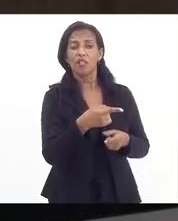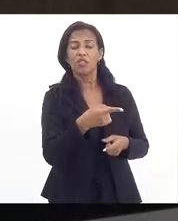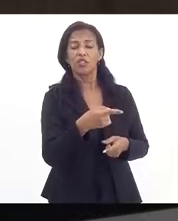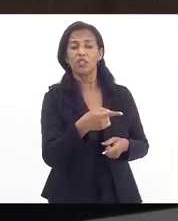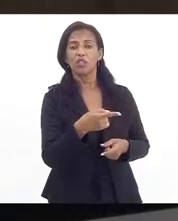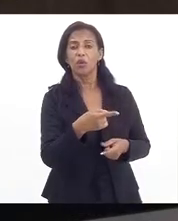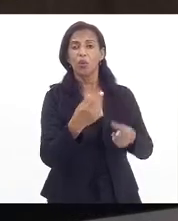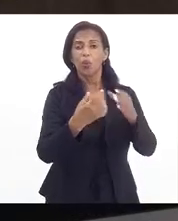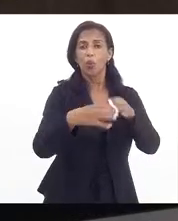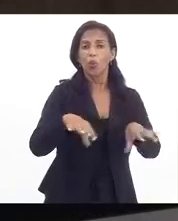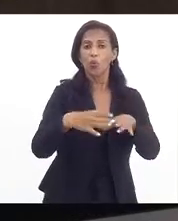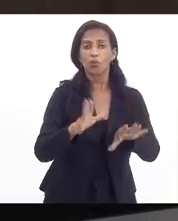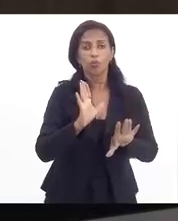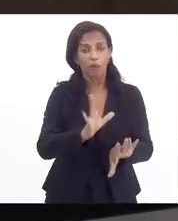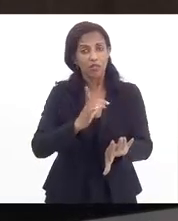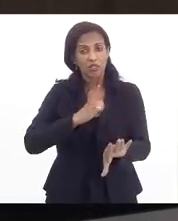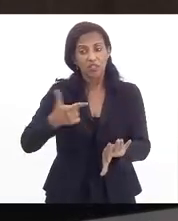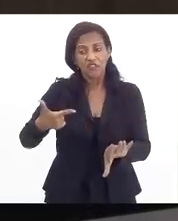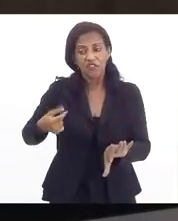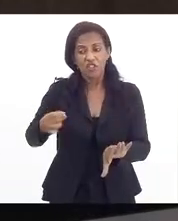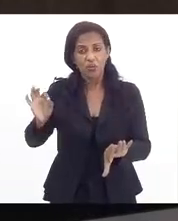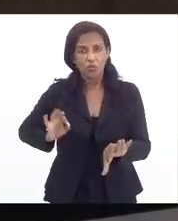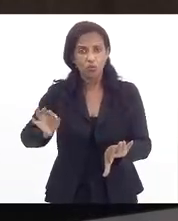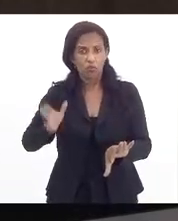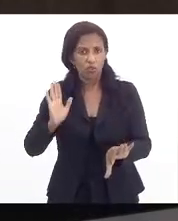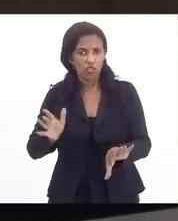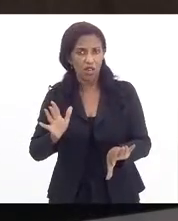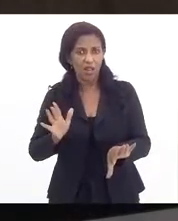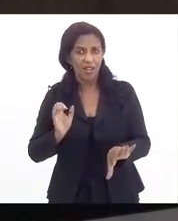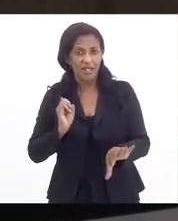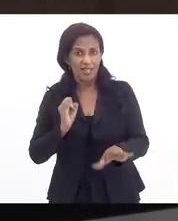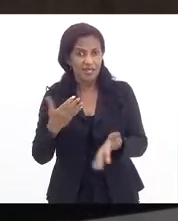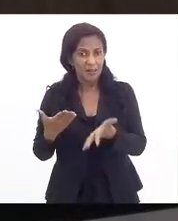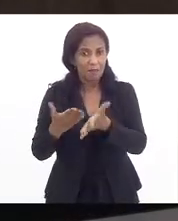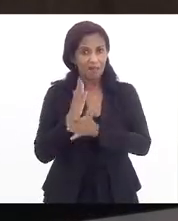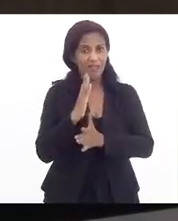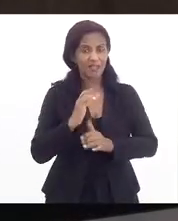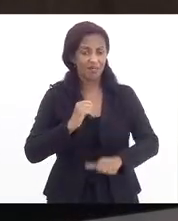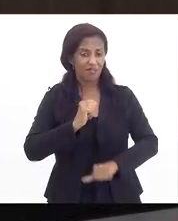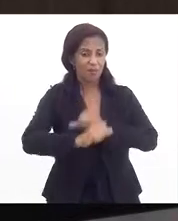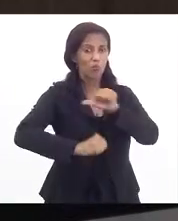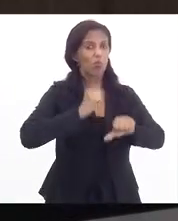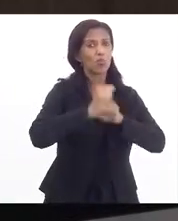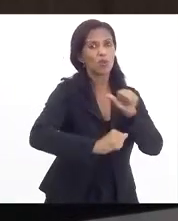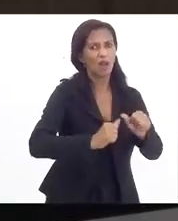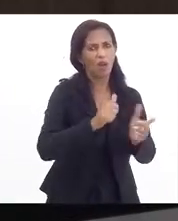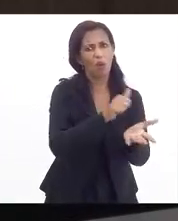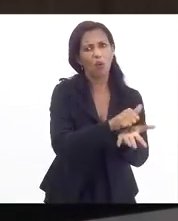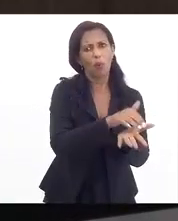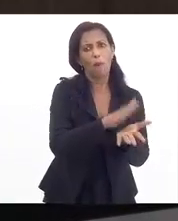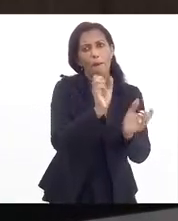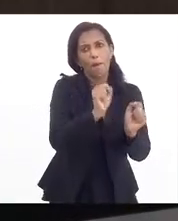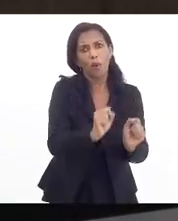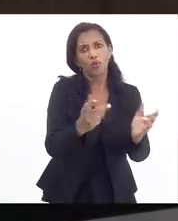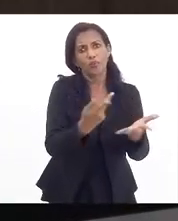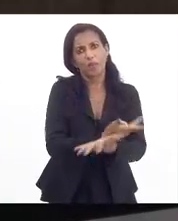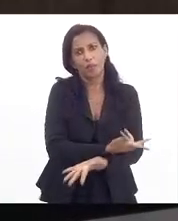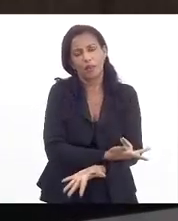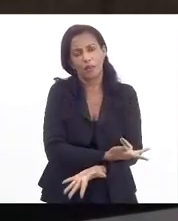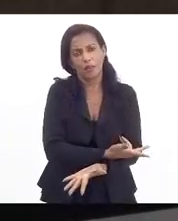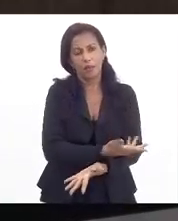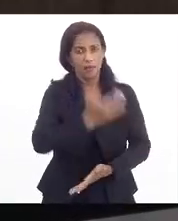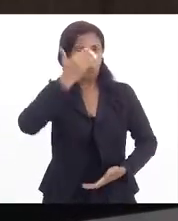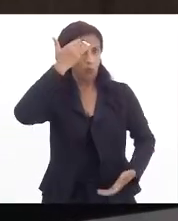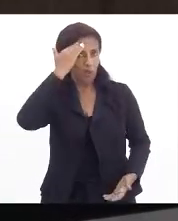vinte por cento e que se aprovado vai mudar na sua carreira mas eu concordo com Deputado Luiz Paulo